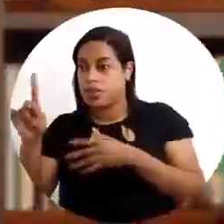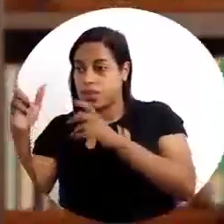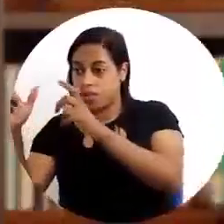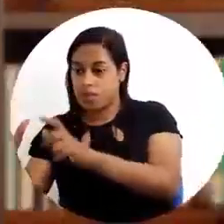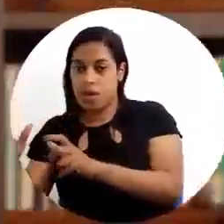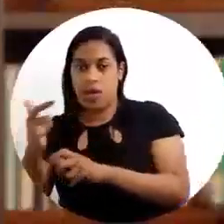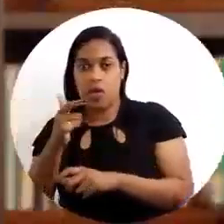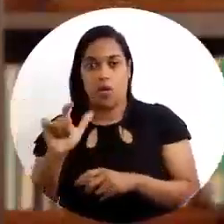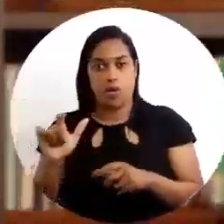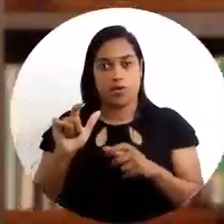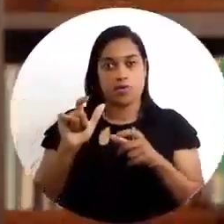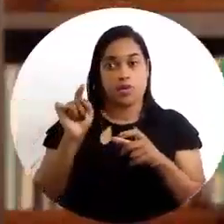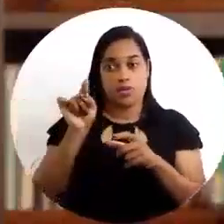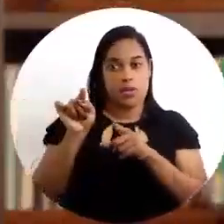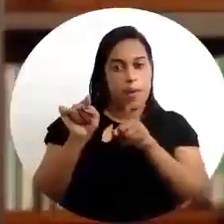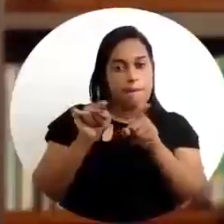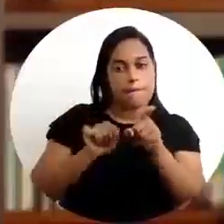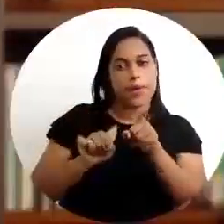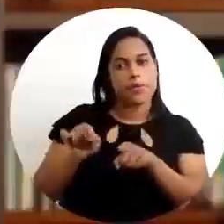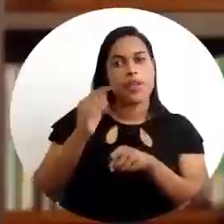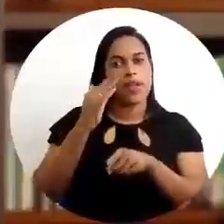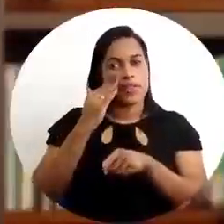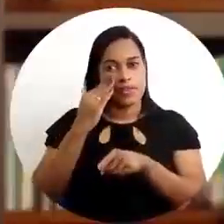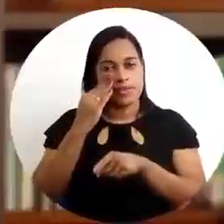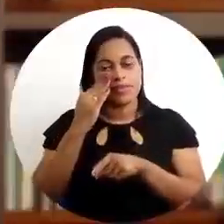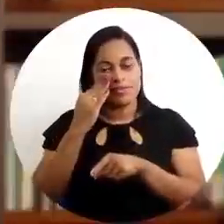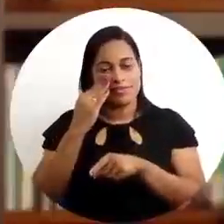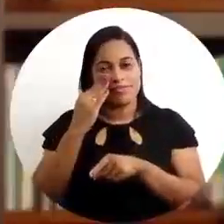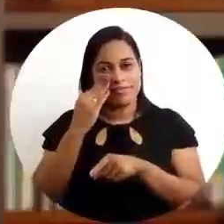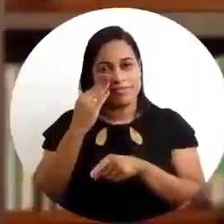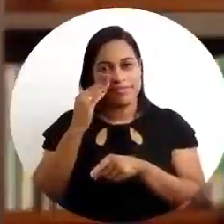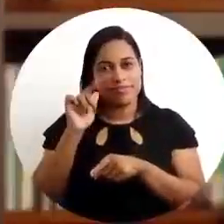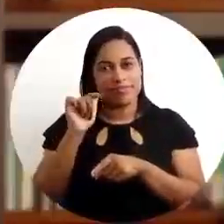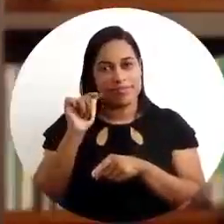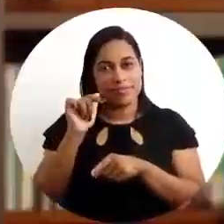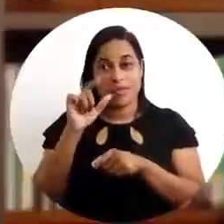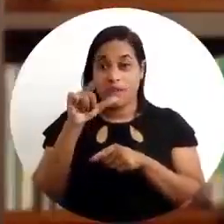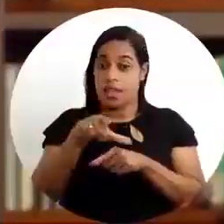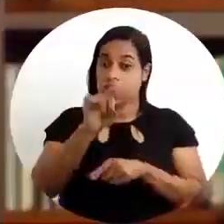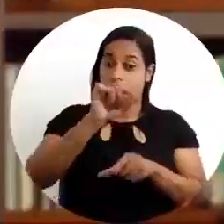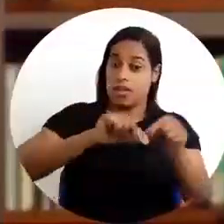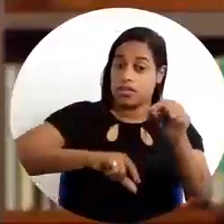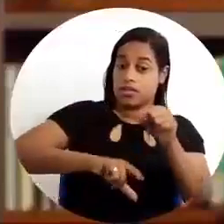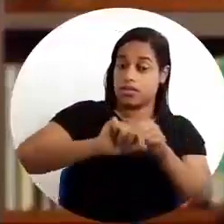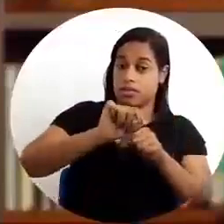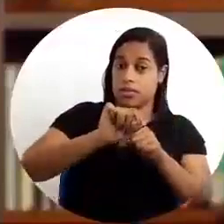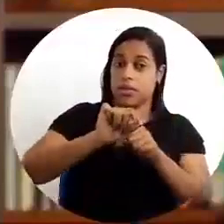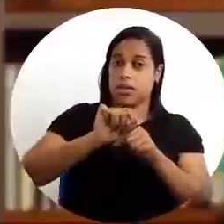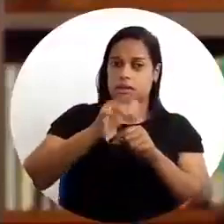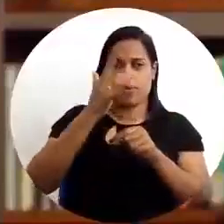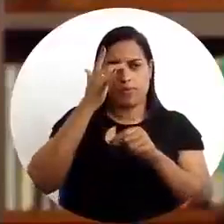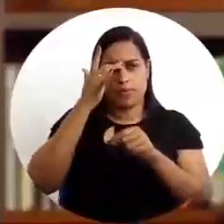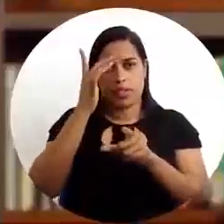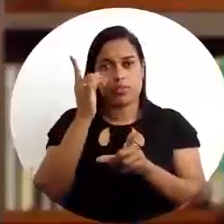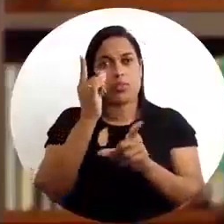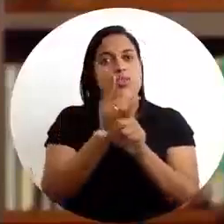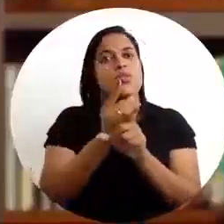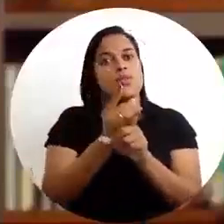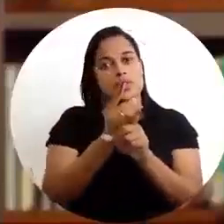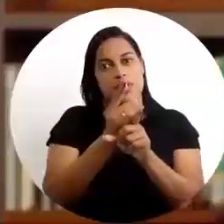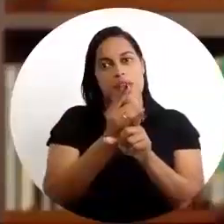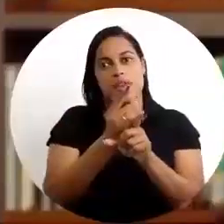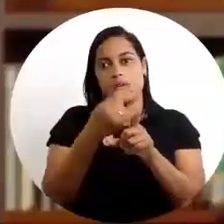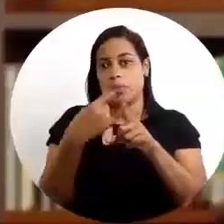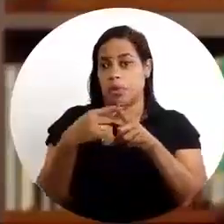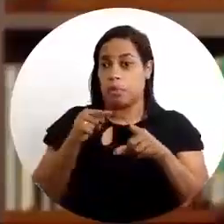lugar. Eles apenas é apontado. A partir do momento que ele é classificado, ele é facilmente encontrado. Então ele não